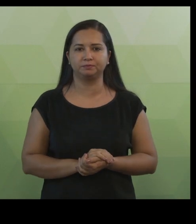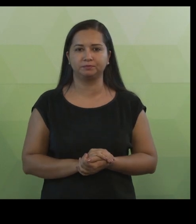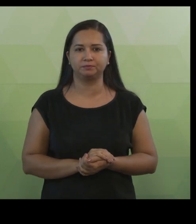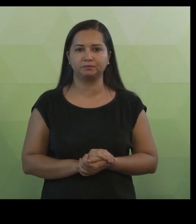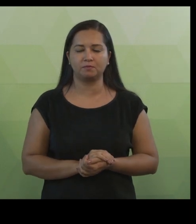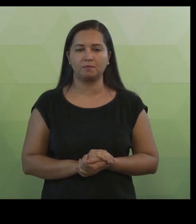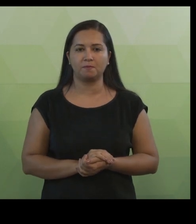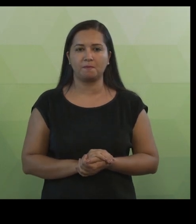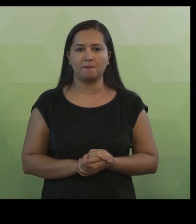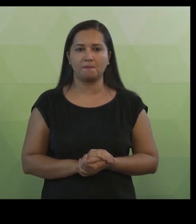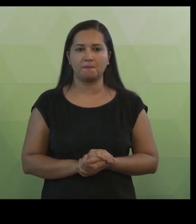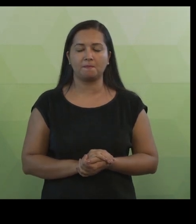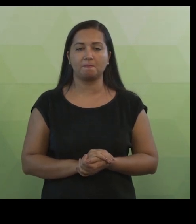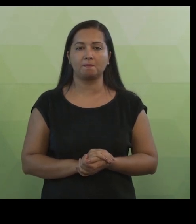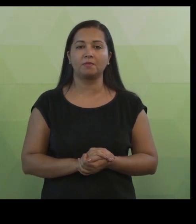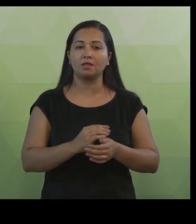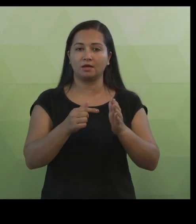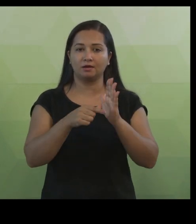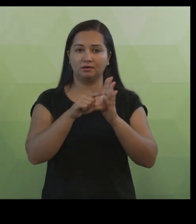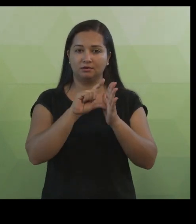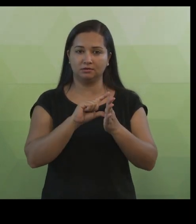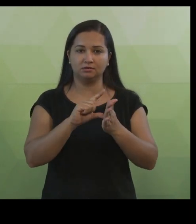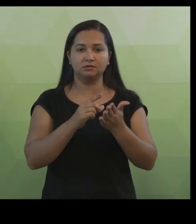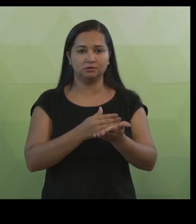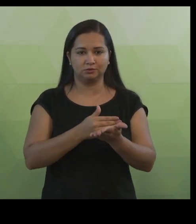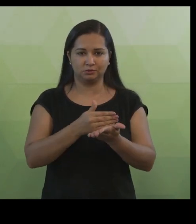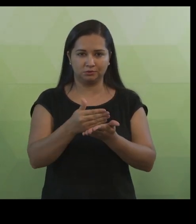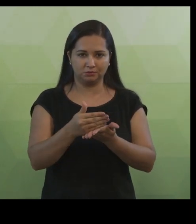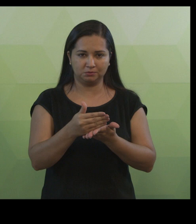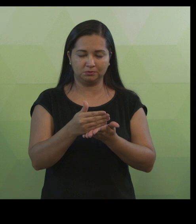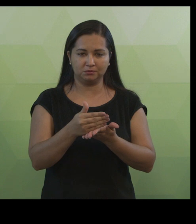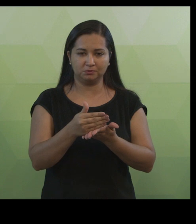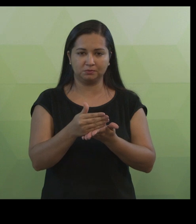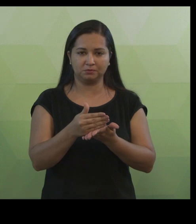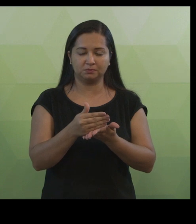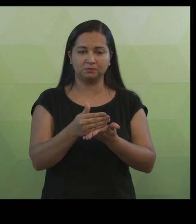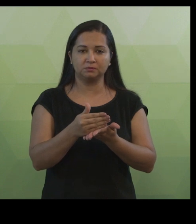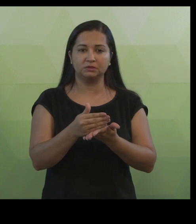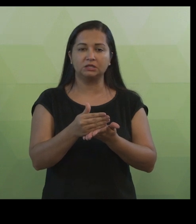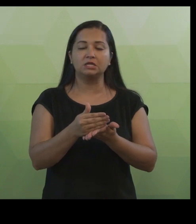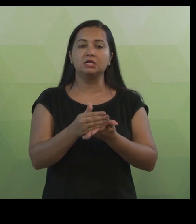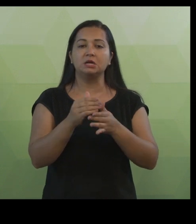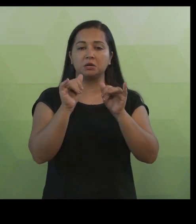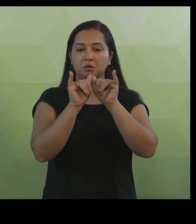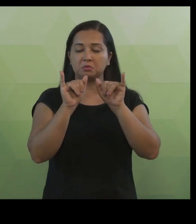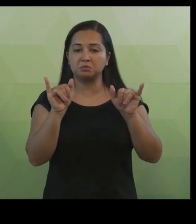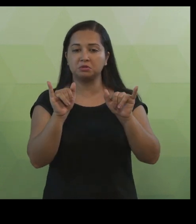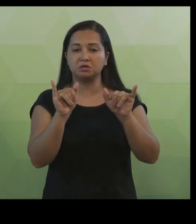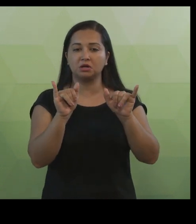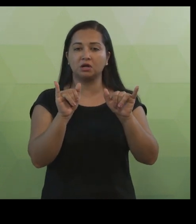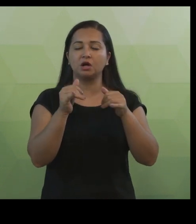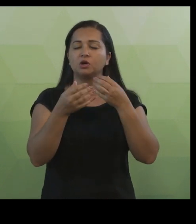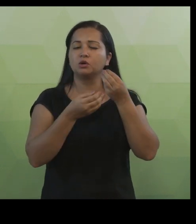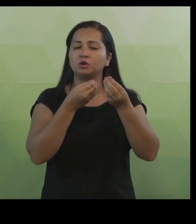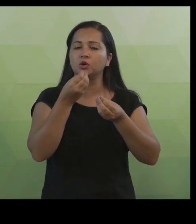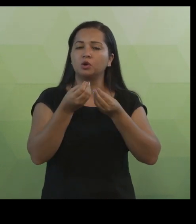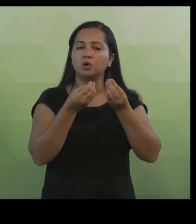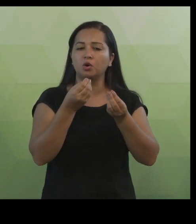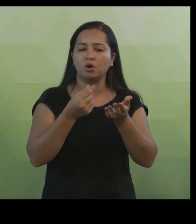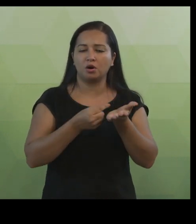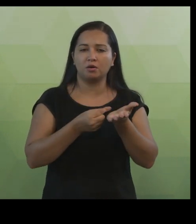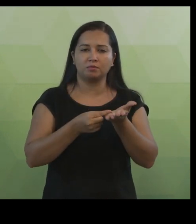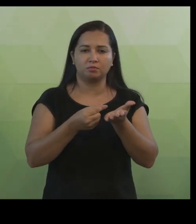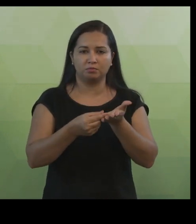Bem, antes de iniciarmos, vamos falar aqui dos requisitos para podermos desenvolver os exemplos ao longo